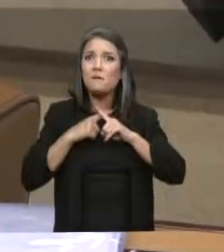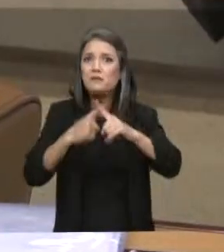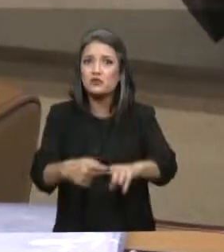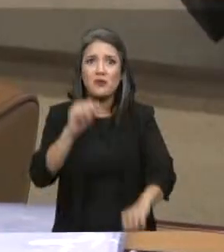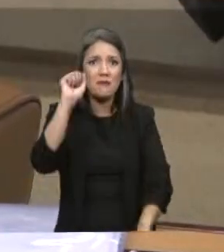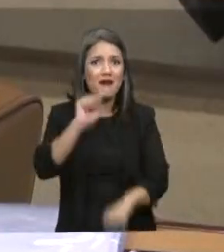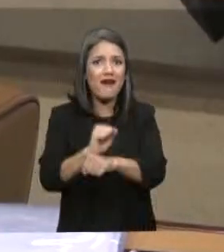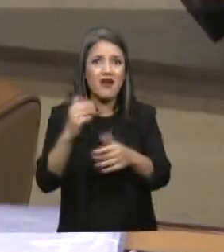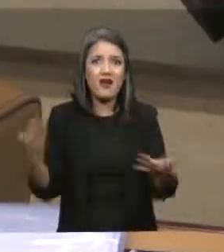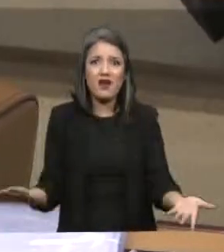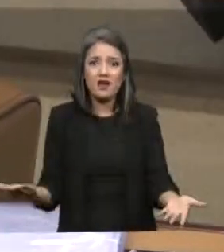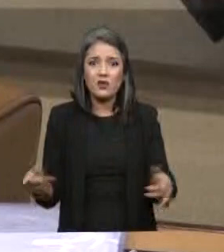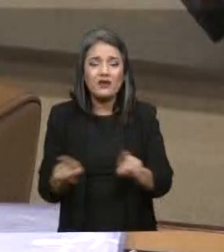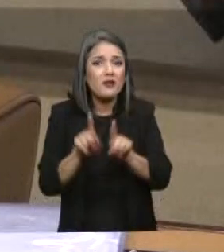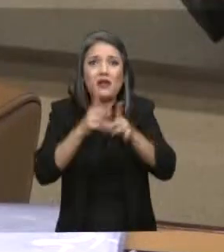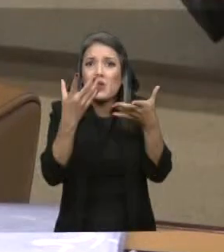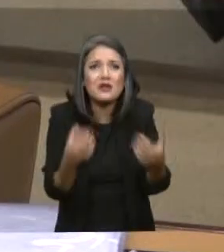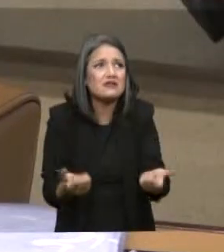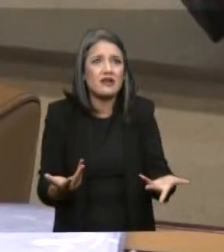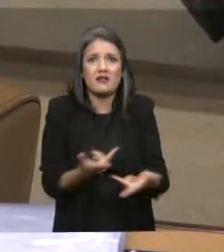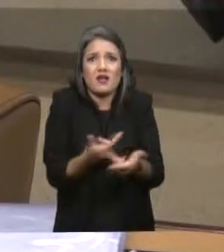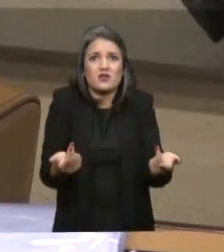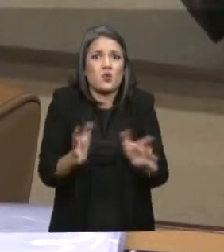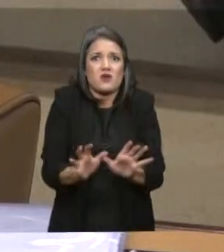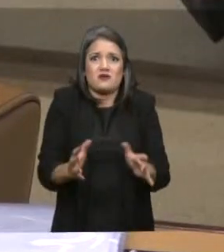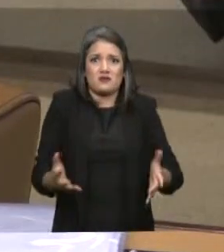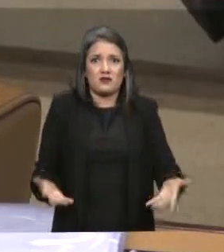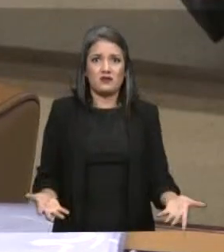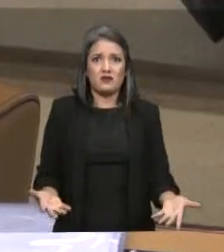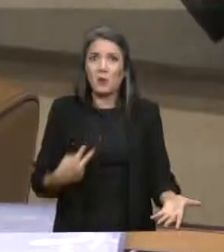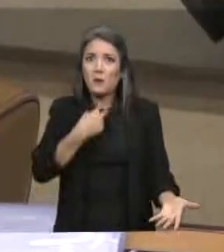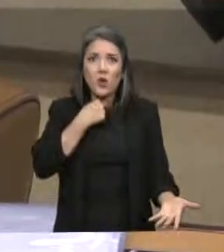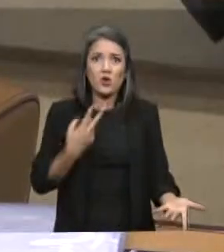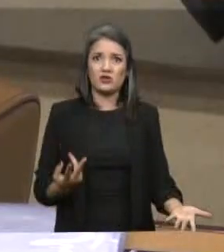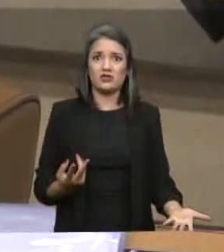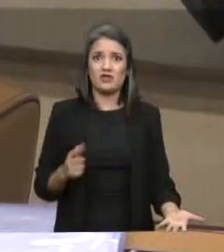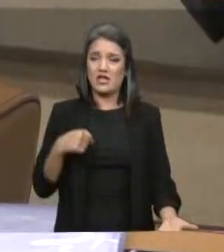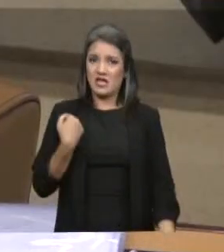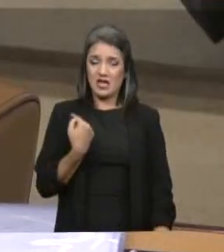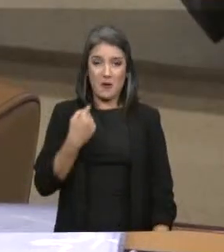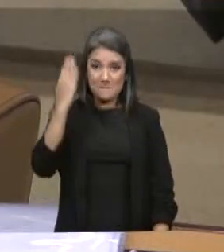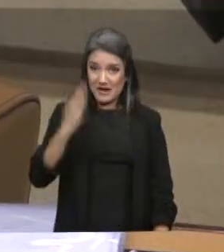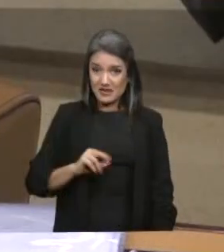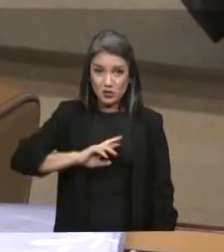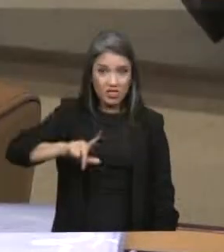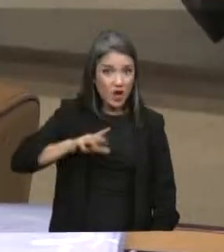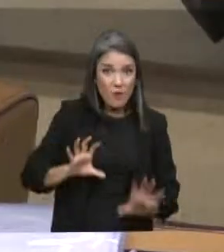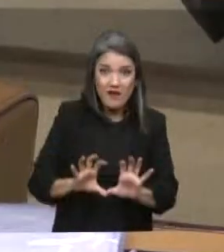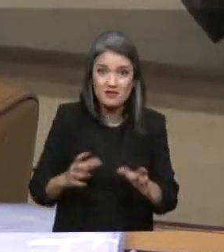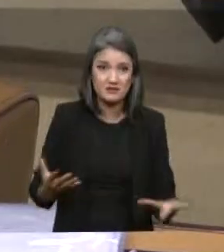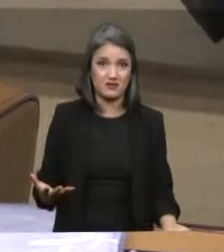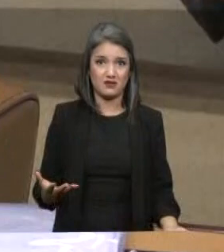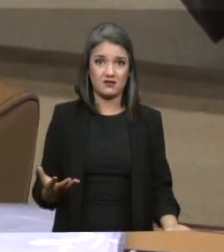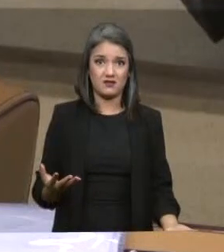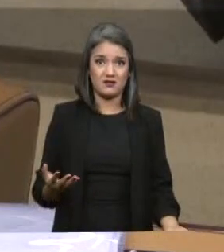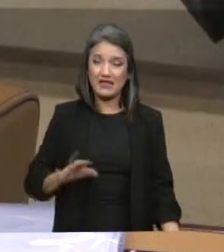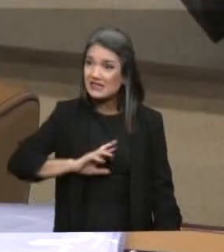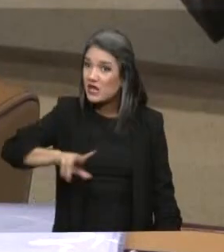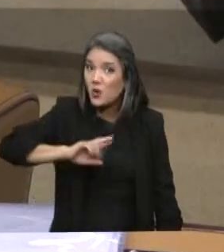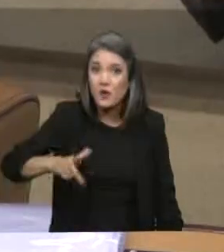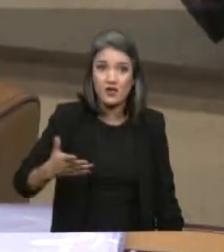repudiar claramente esse tipo de prática Nós não somos isso Nós não somos